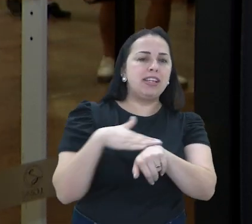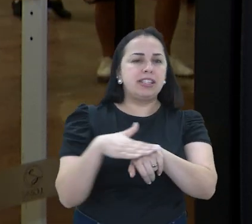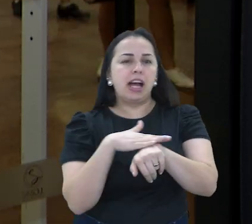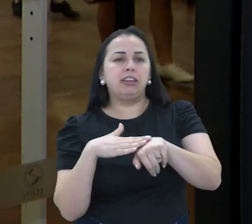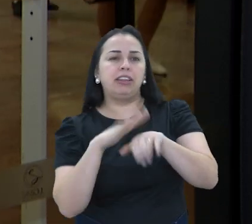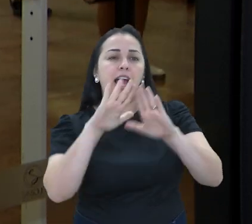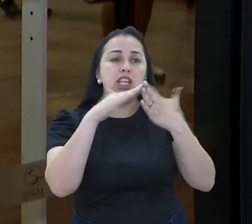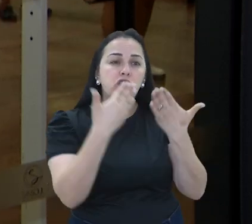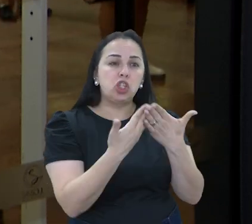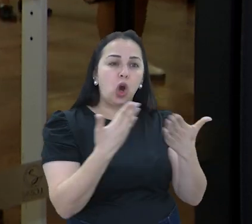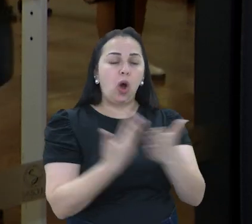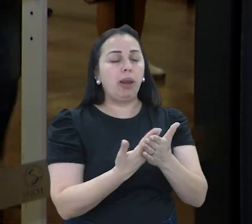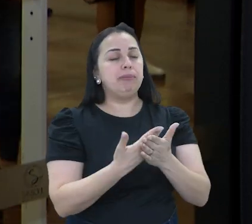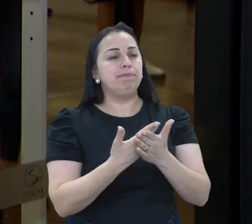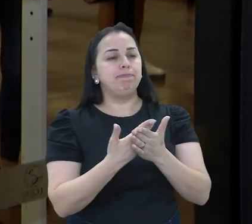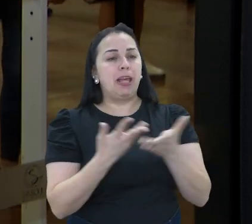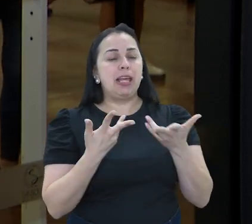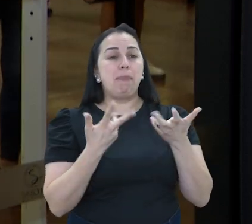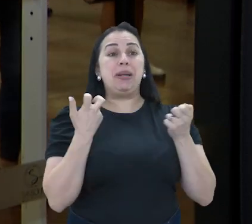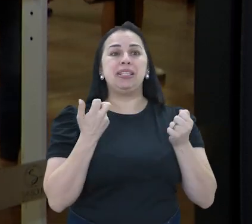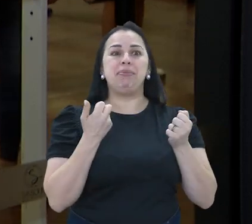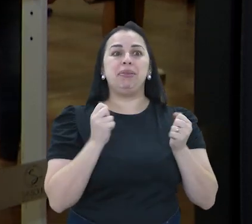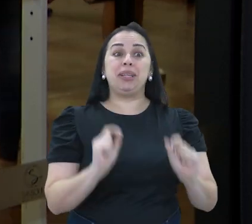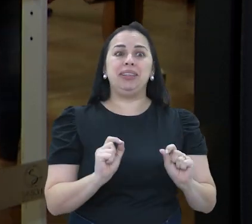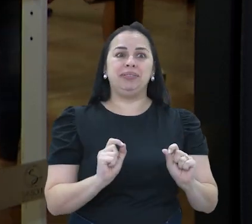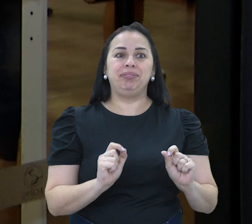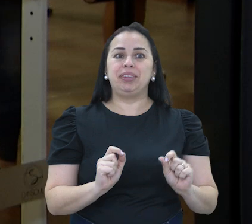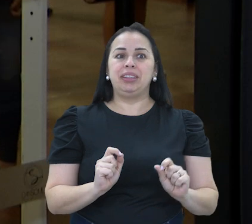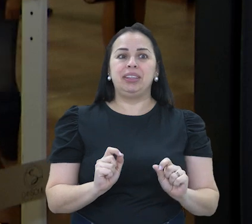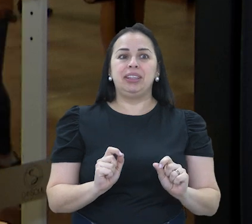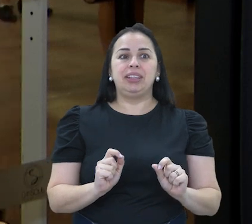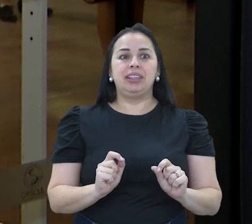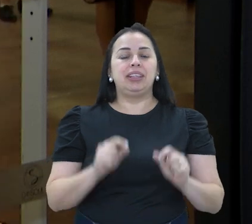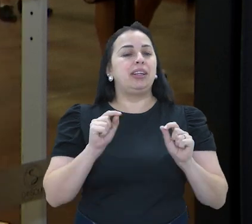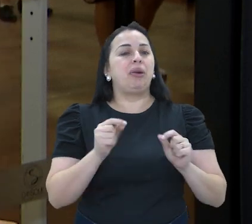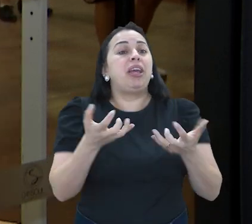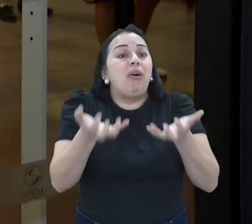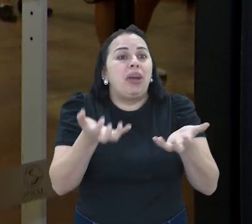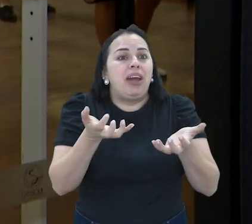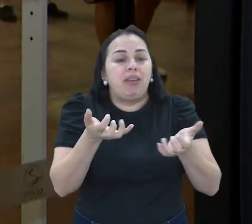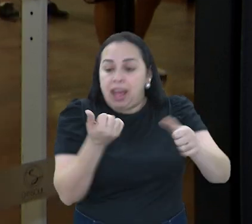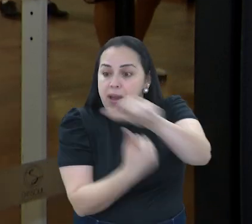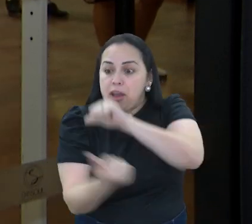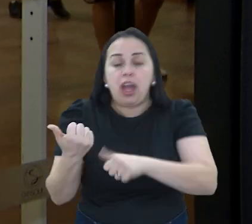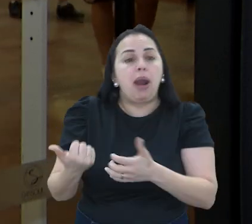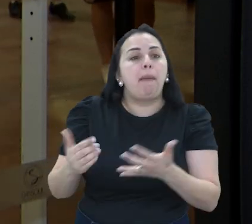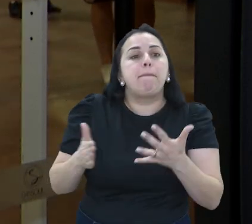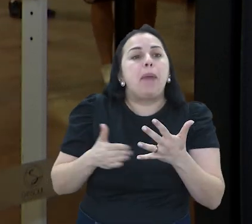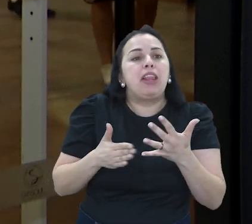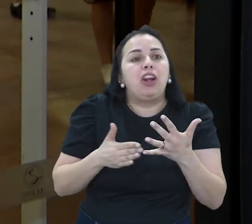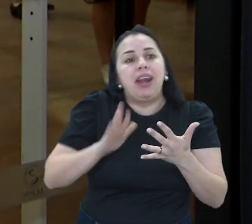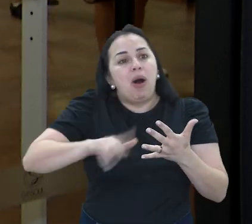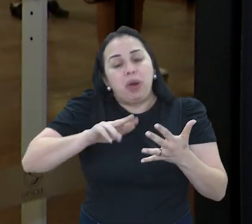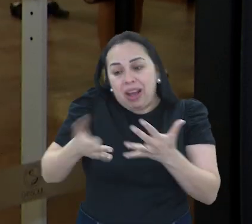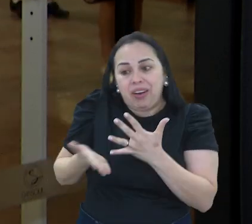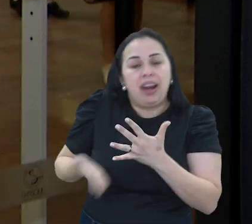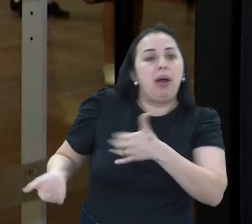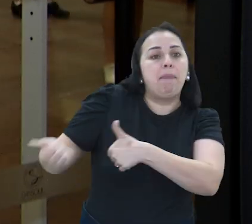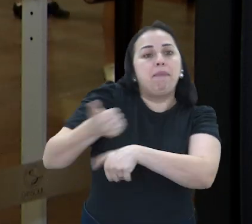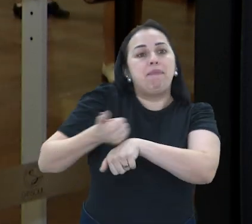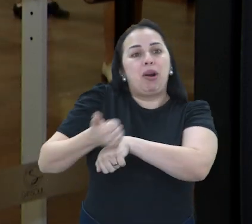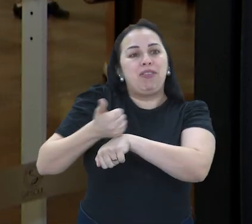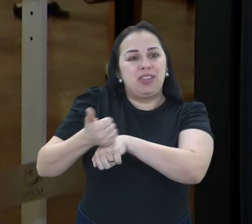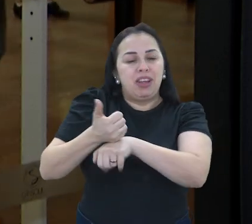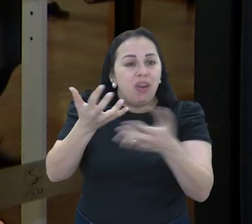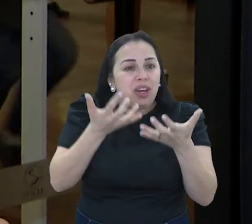escola sobre profissão e tal, eu vi que eu não podia mais levar isso só como um hobby, sabe? Que aquilo era realmente a minha